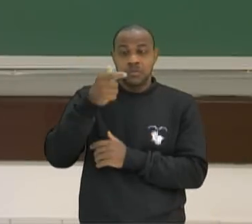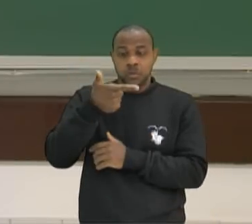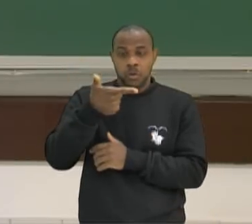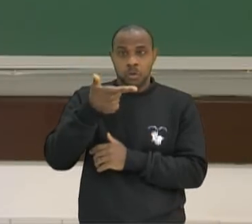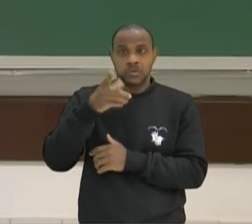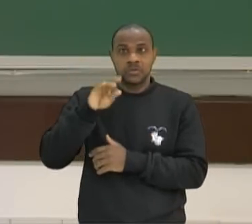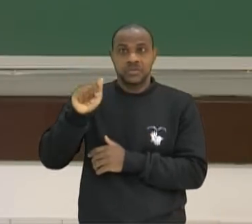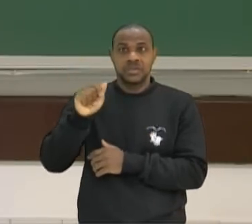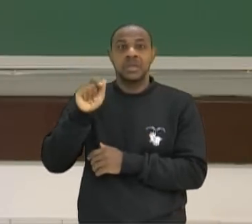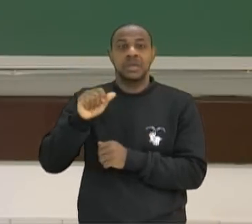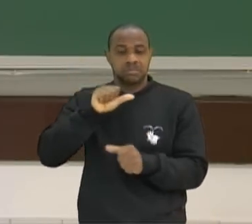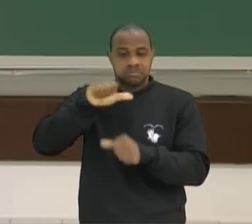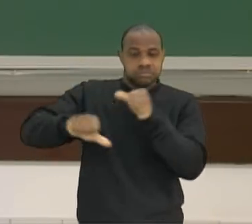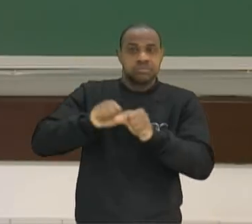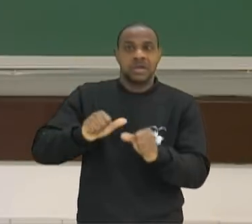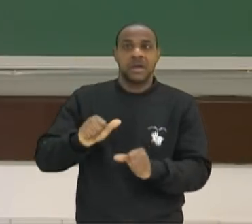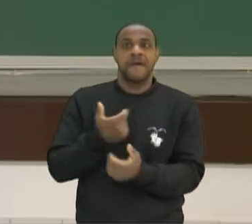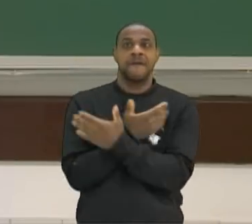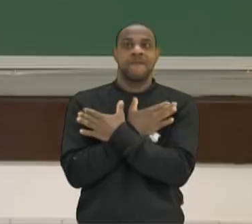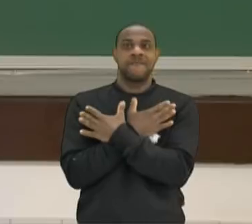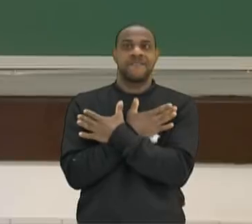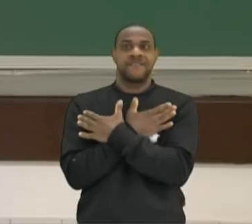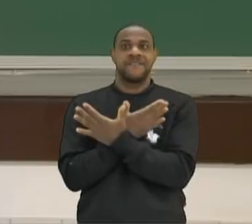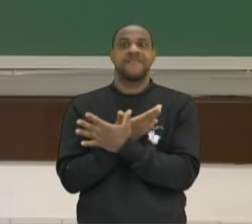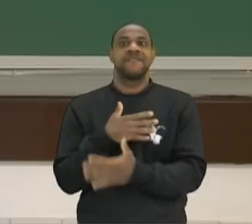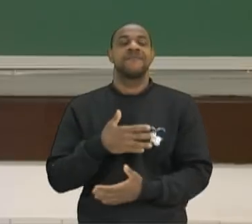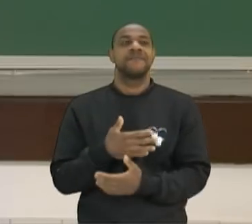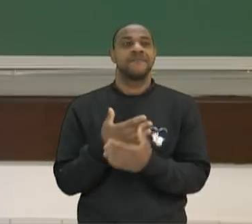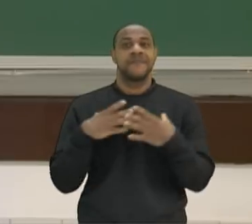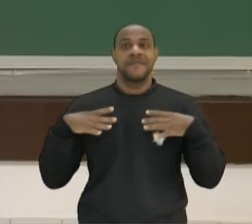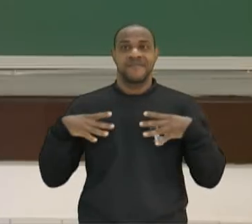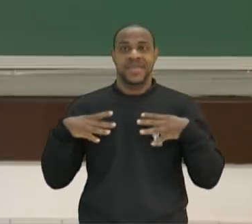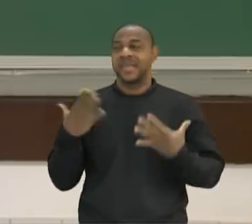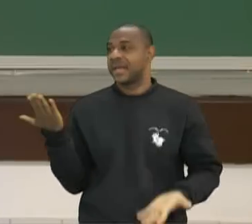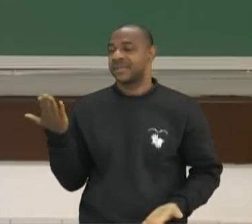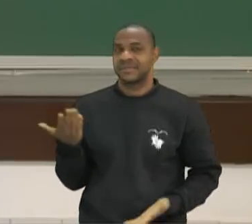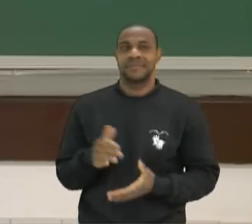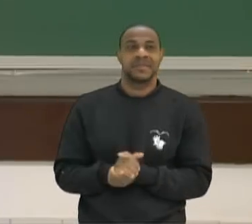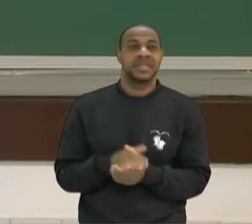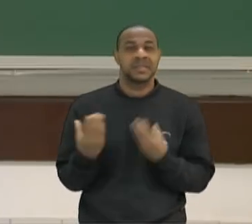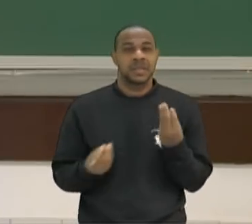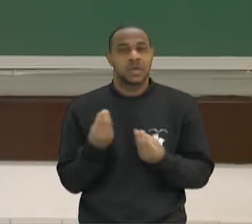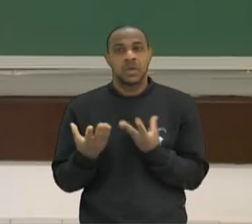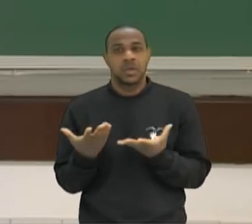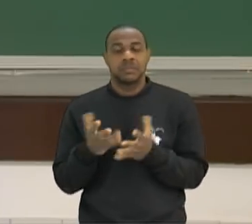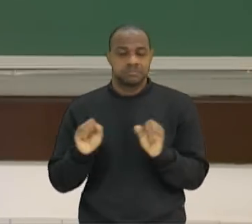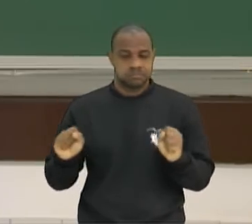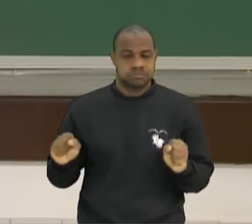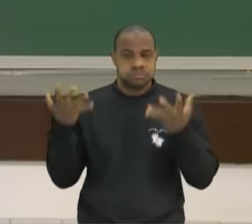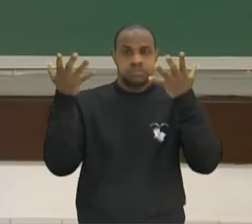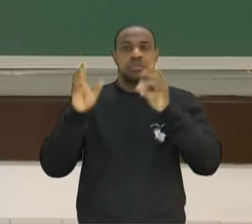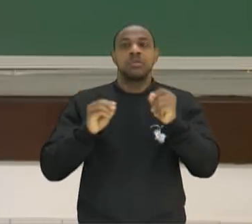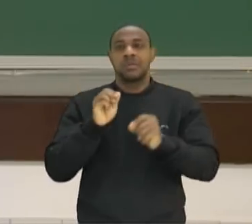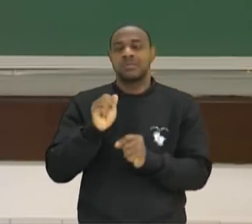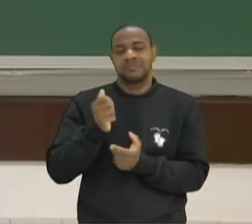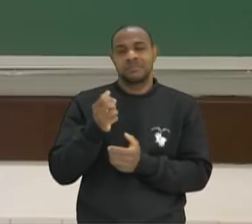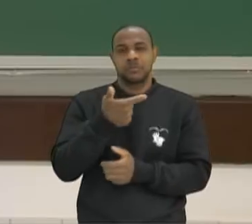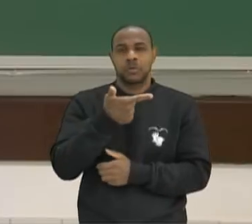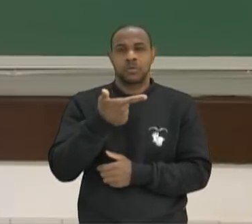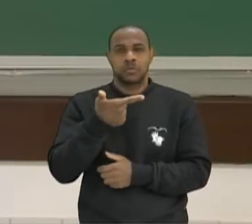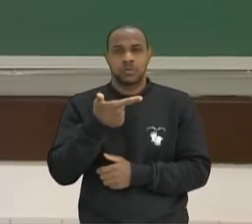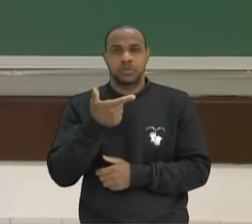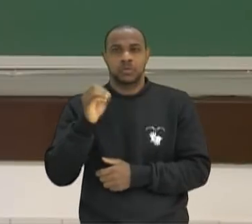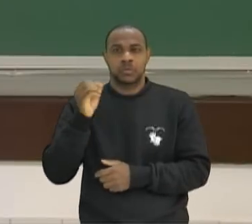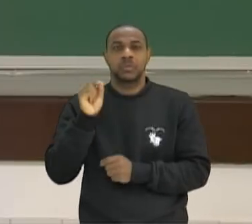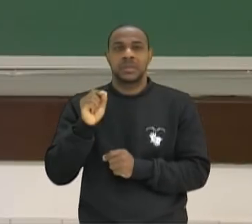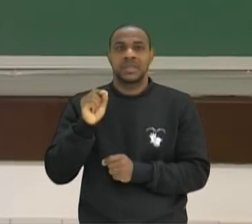um feriado, tá? E nesse feriado, o que os indianos principalmente comemoram, tá? Eles comemoram